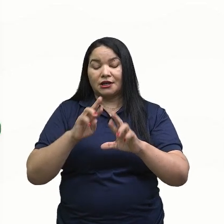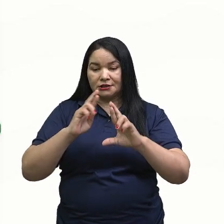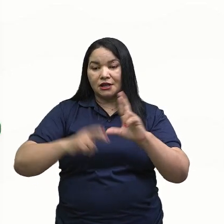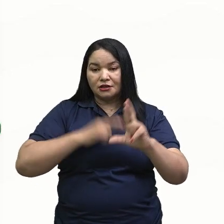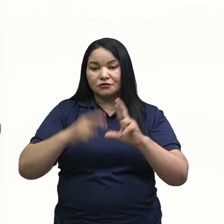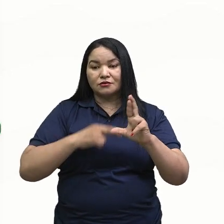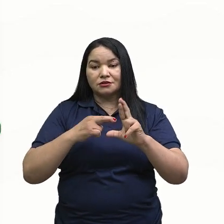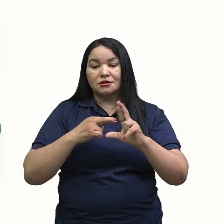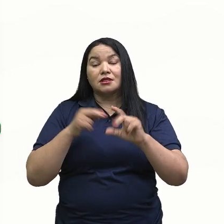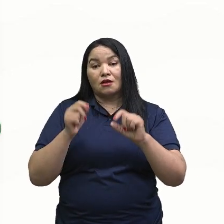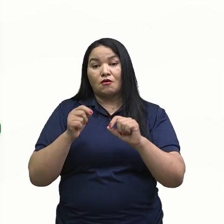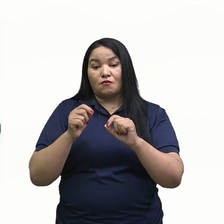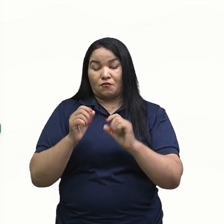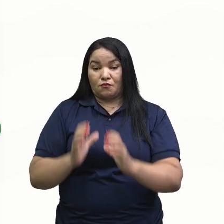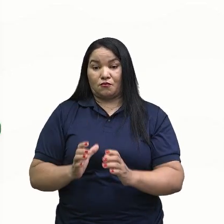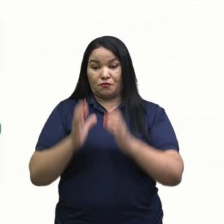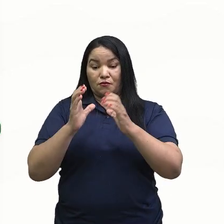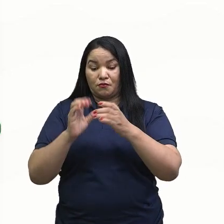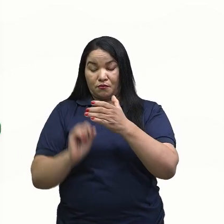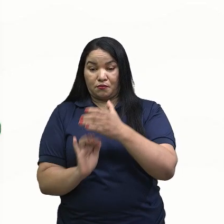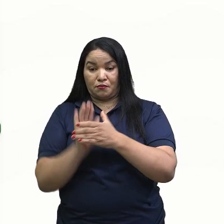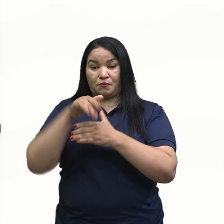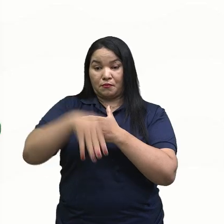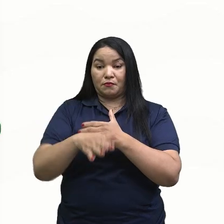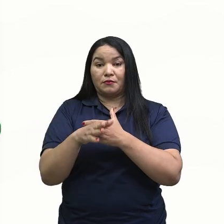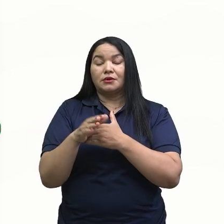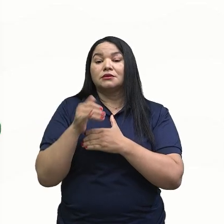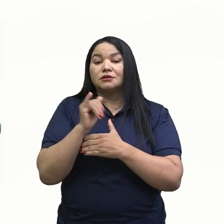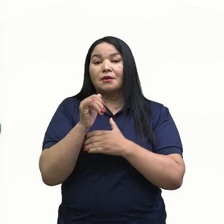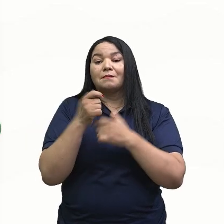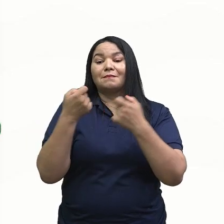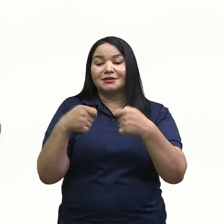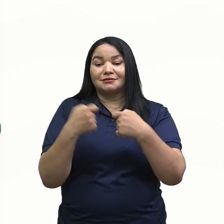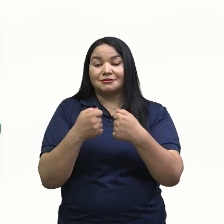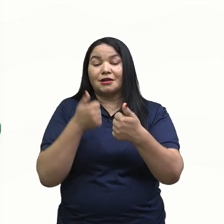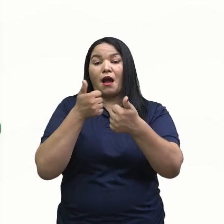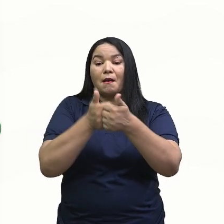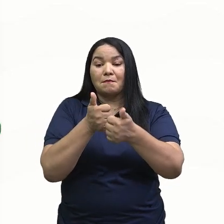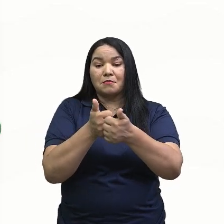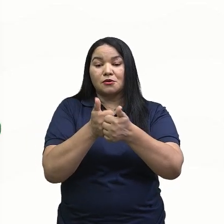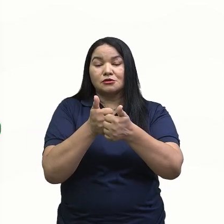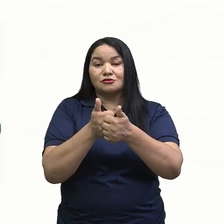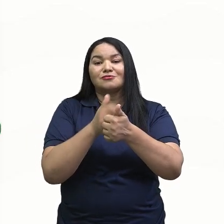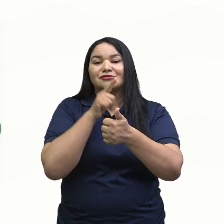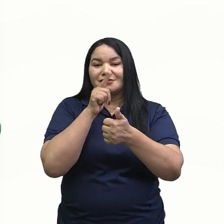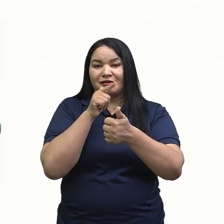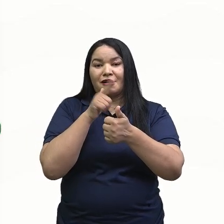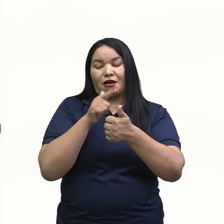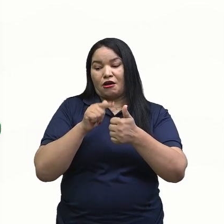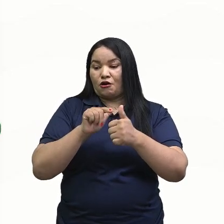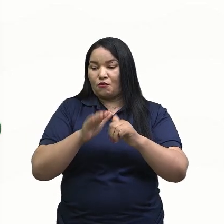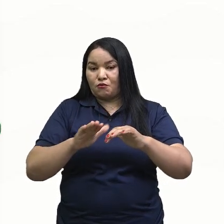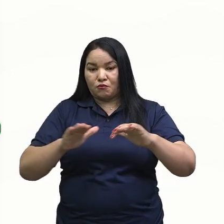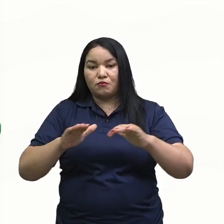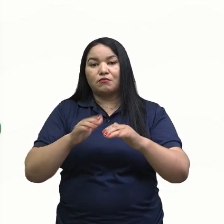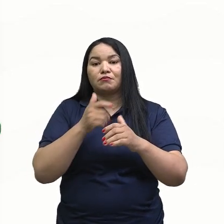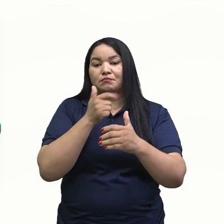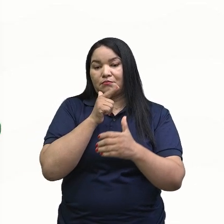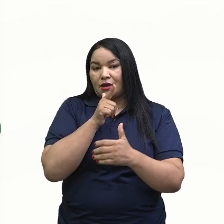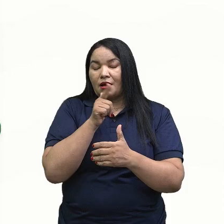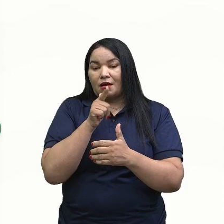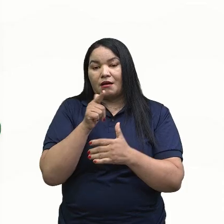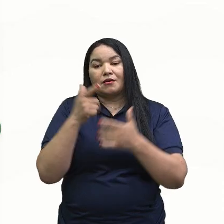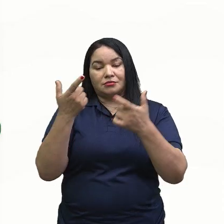ela precisa estar próxima de uma fonte de água, tá? Ela precisa realmente estar próximo